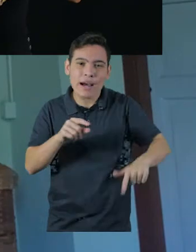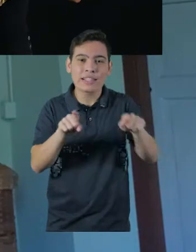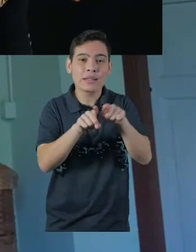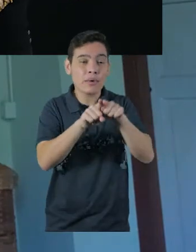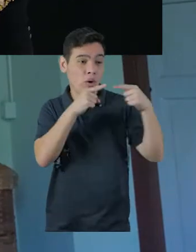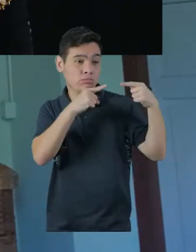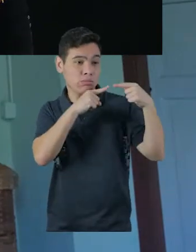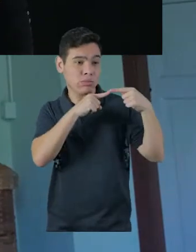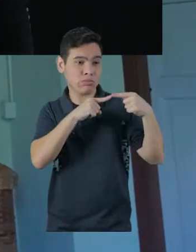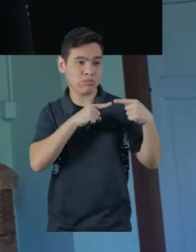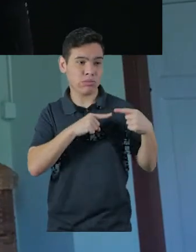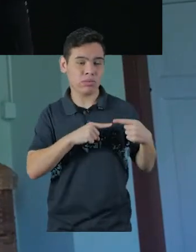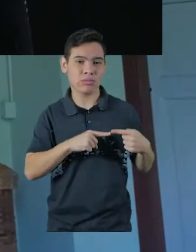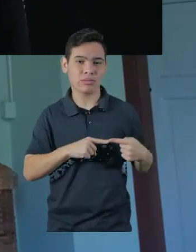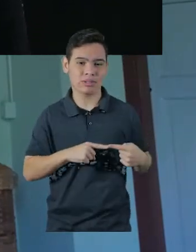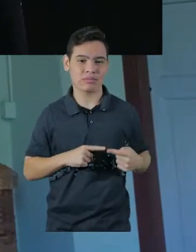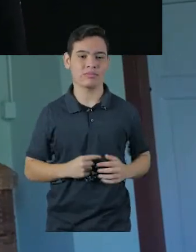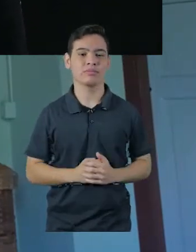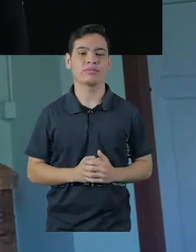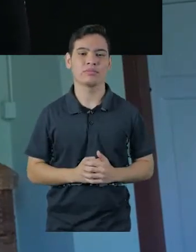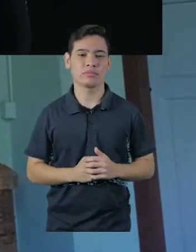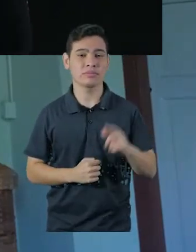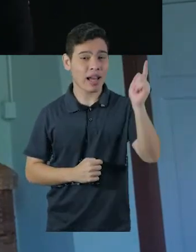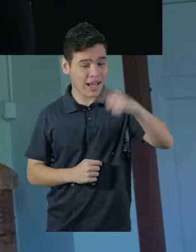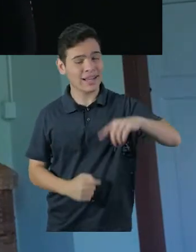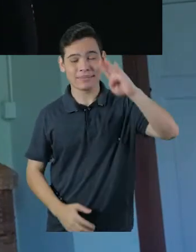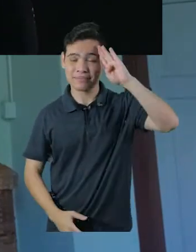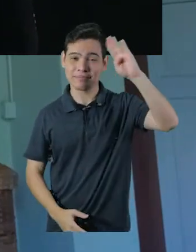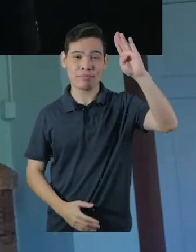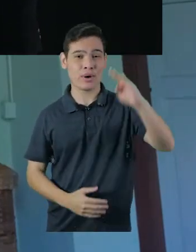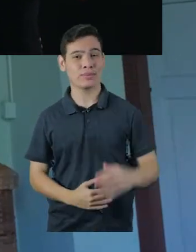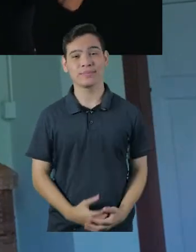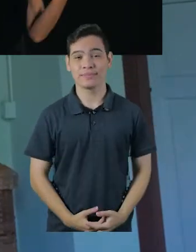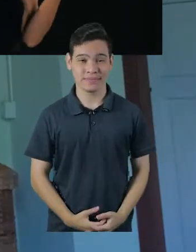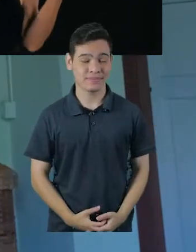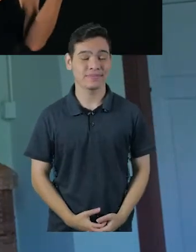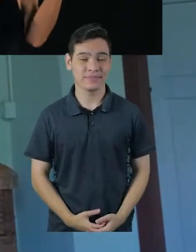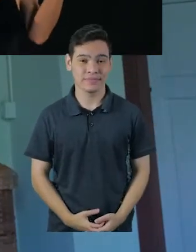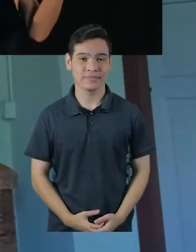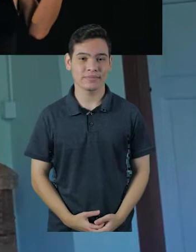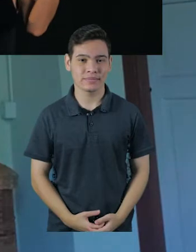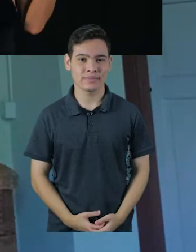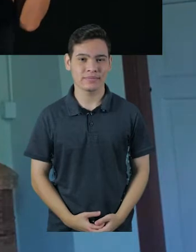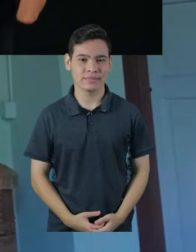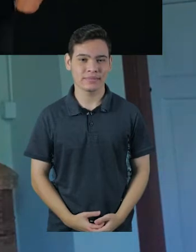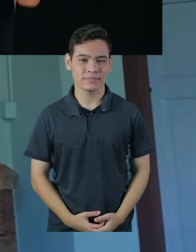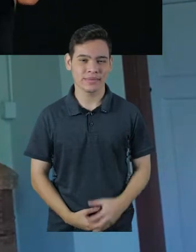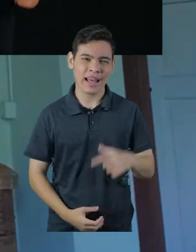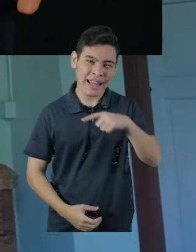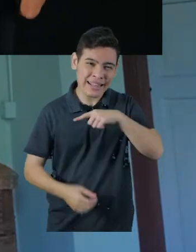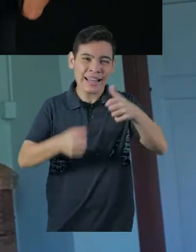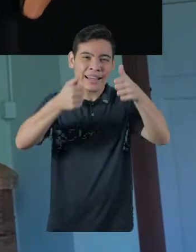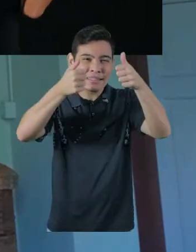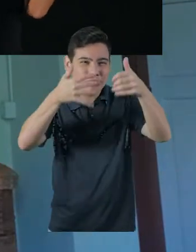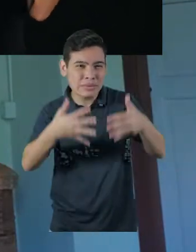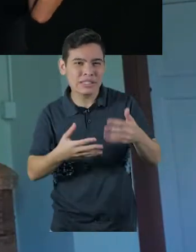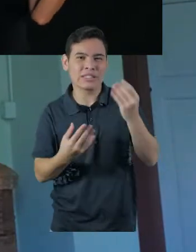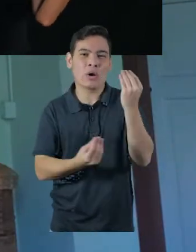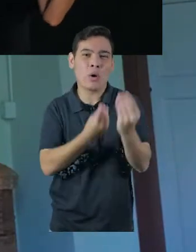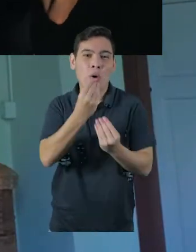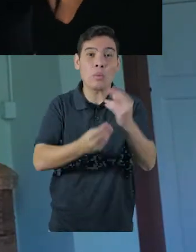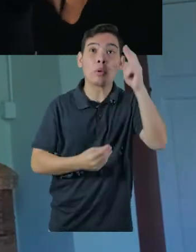fazer combinações desses movimentos. Esse é o principal objetivo, assim. Tem toda uma filosofia, toda